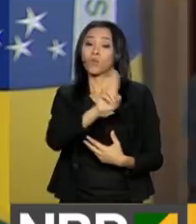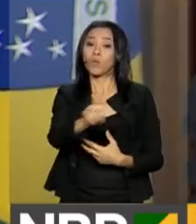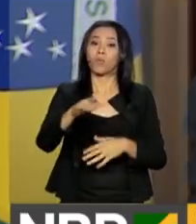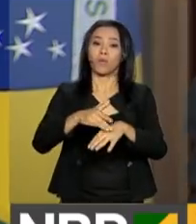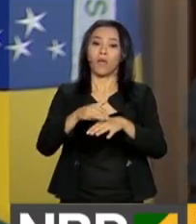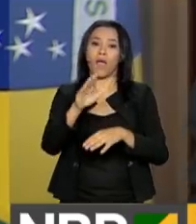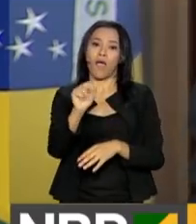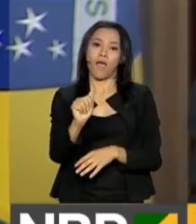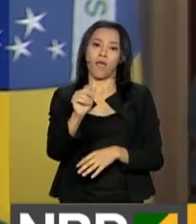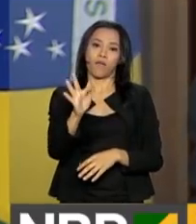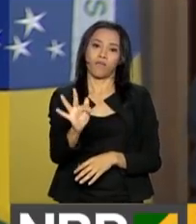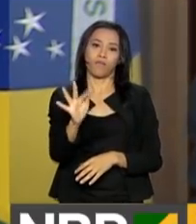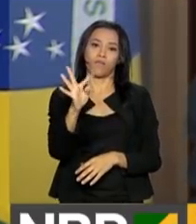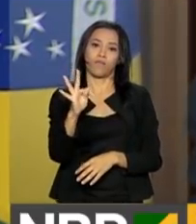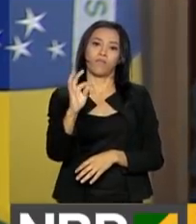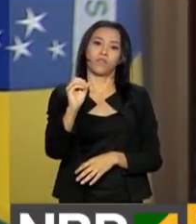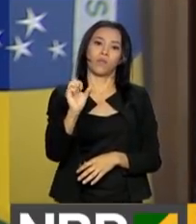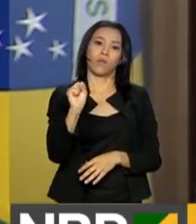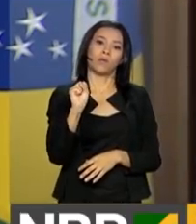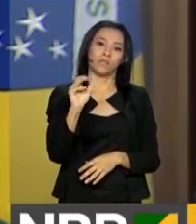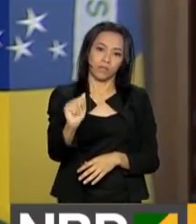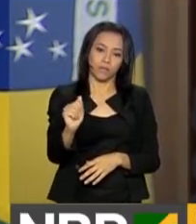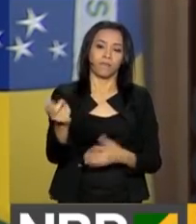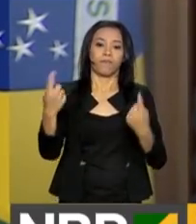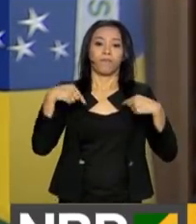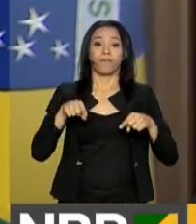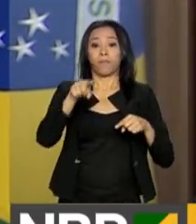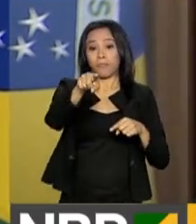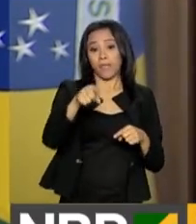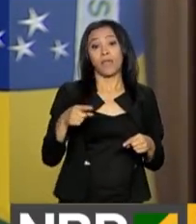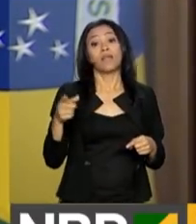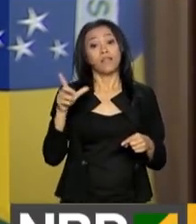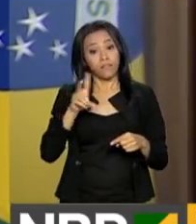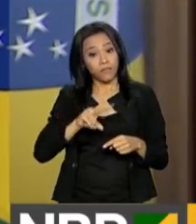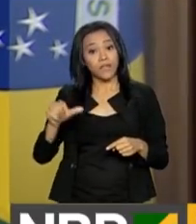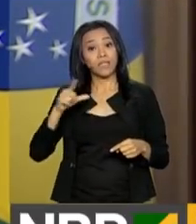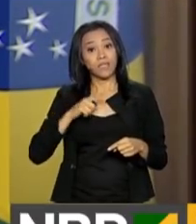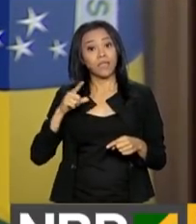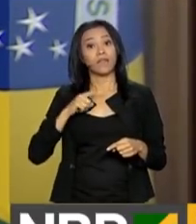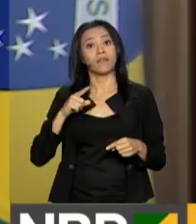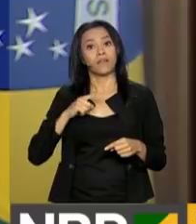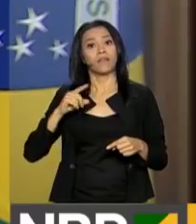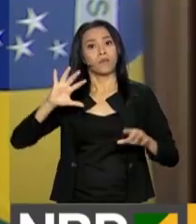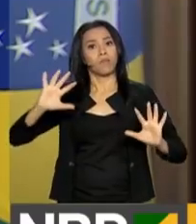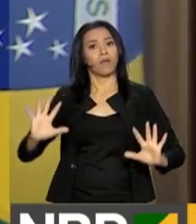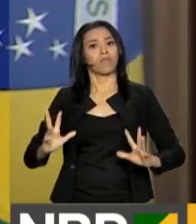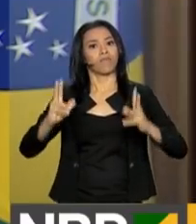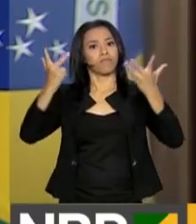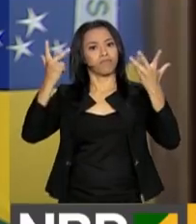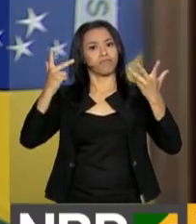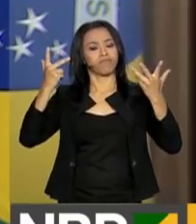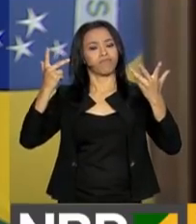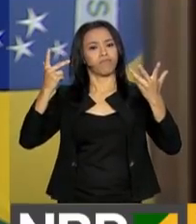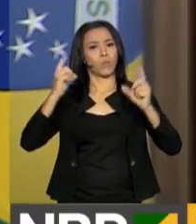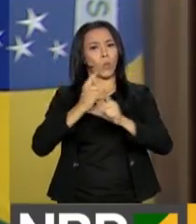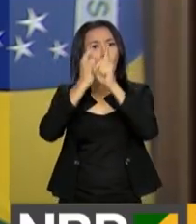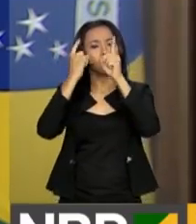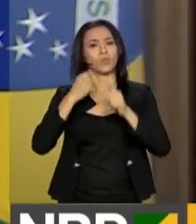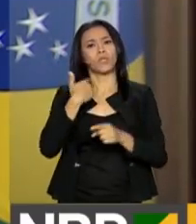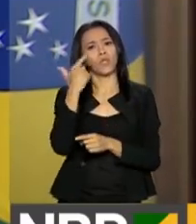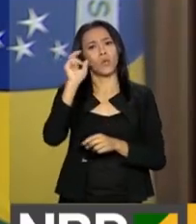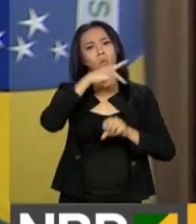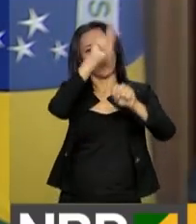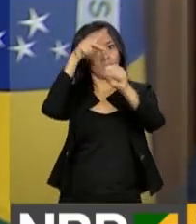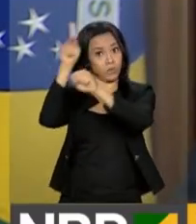porque lá também haverá uma solenidade fim da febre aftosa no brasil e alguns países veja a importância é